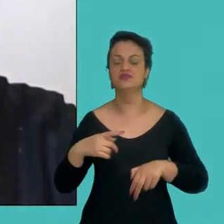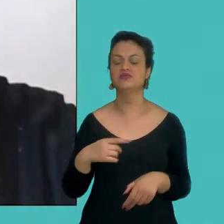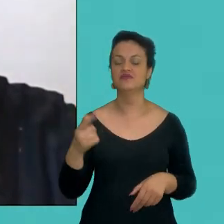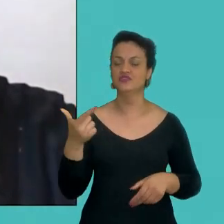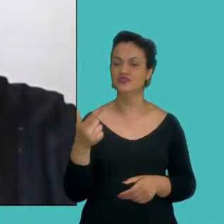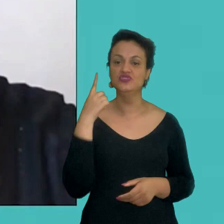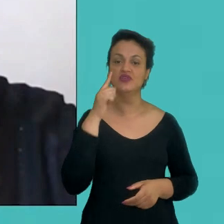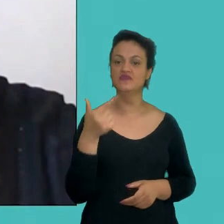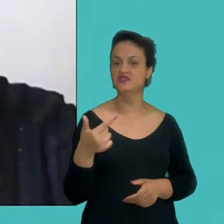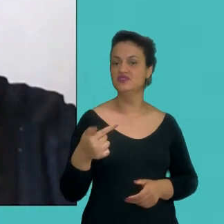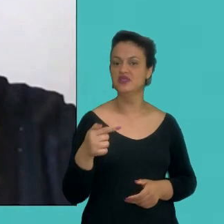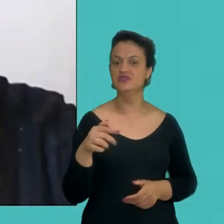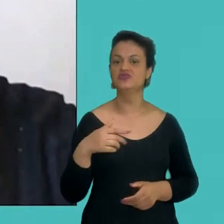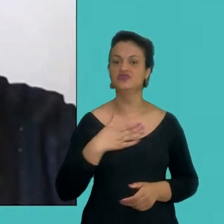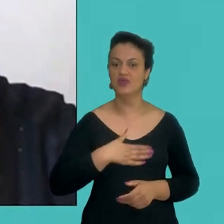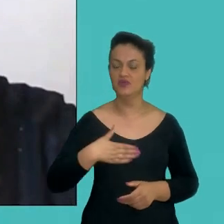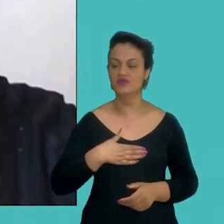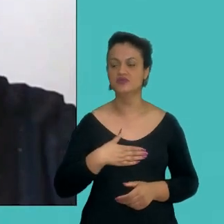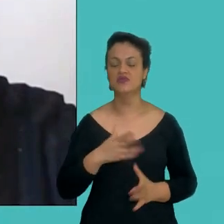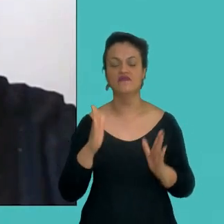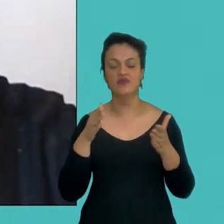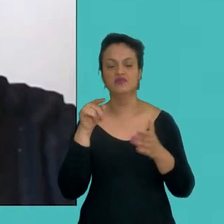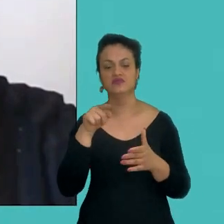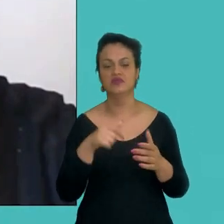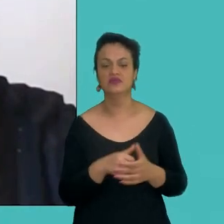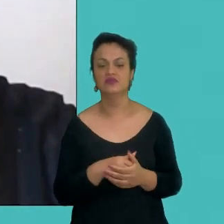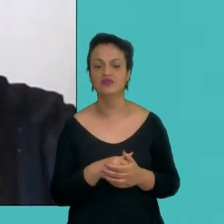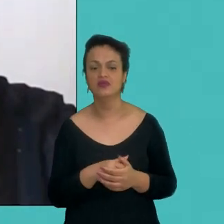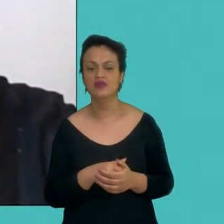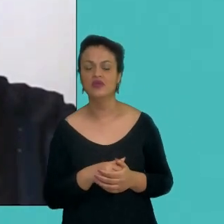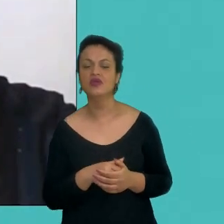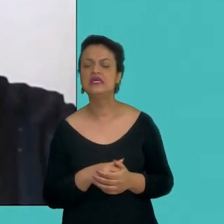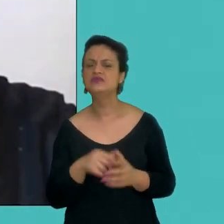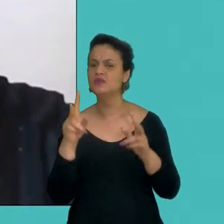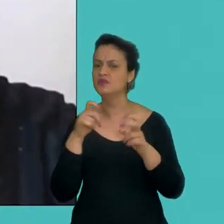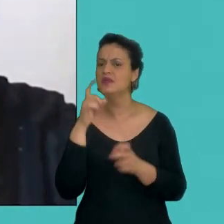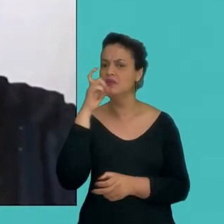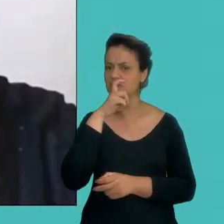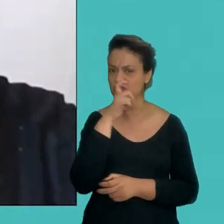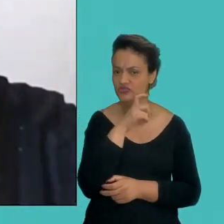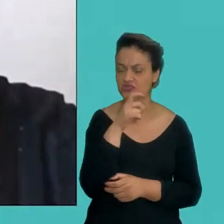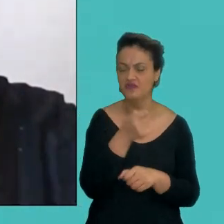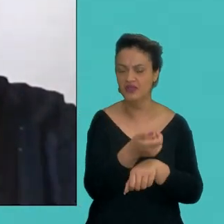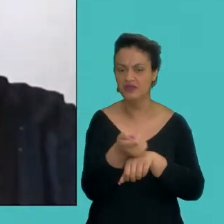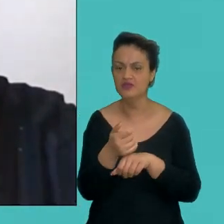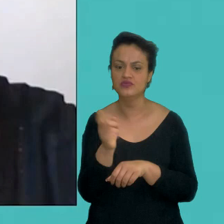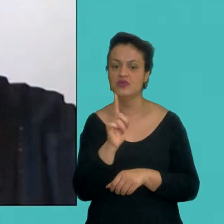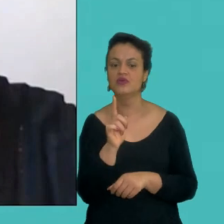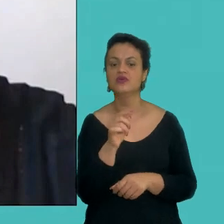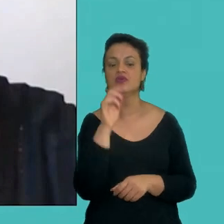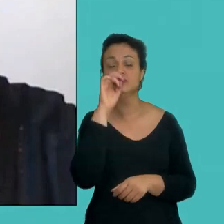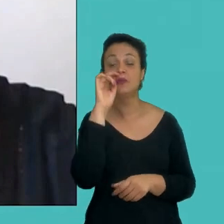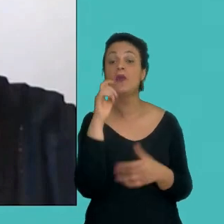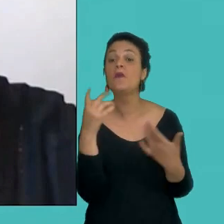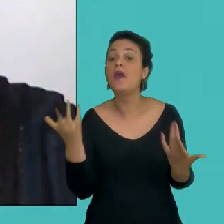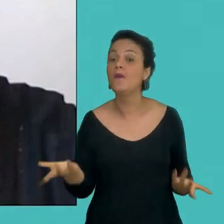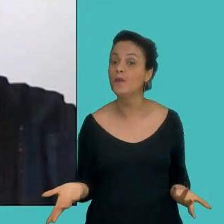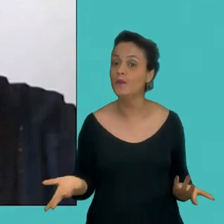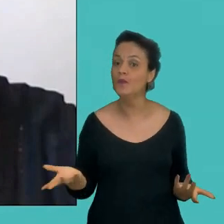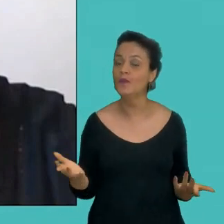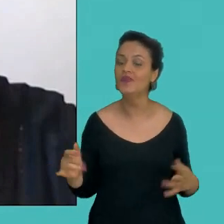agosto, exatamente em cima disso. Não tanto sobre o que é fake news, mas sim